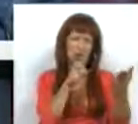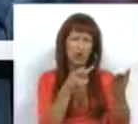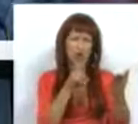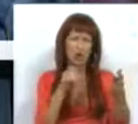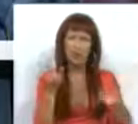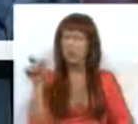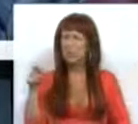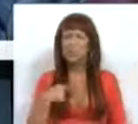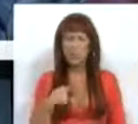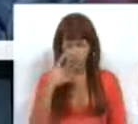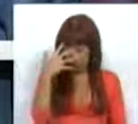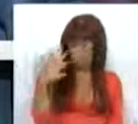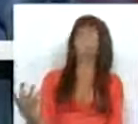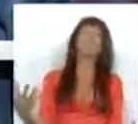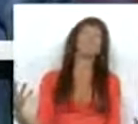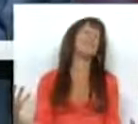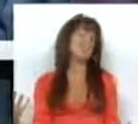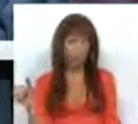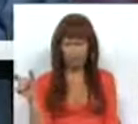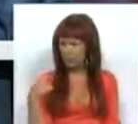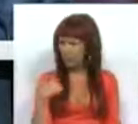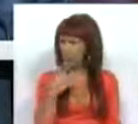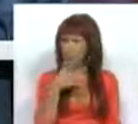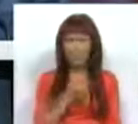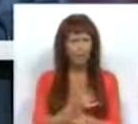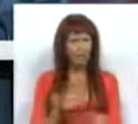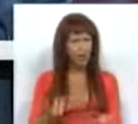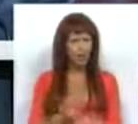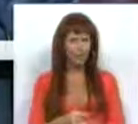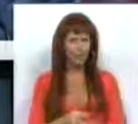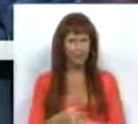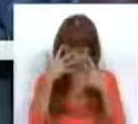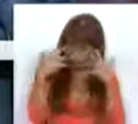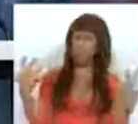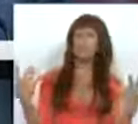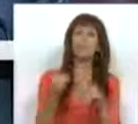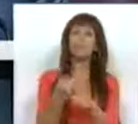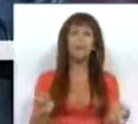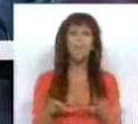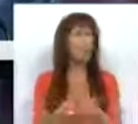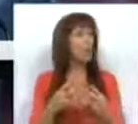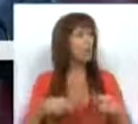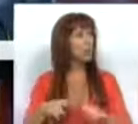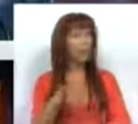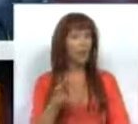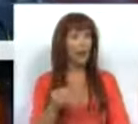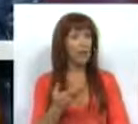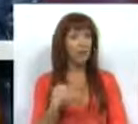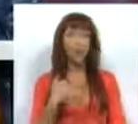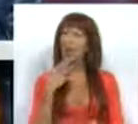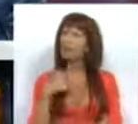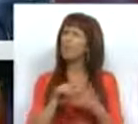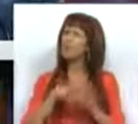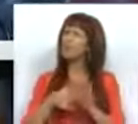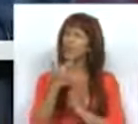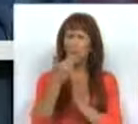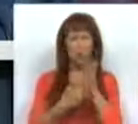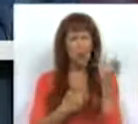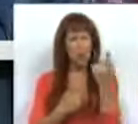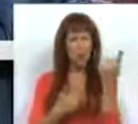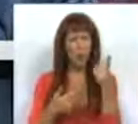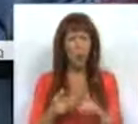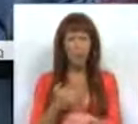essa palavra é perplexidade. E vou-lhe explicar porquê. Perplexidade porque o grupo parlamentar do PS usa um projeto de